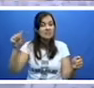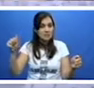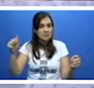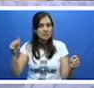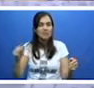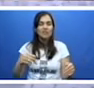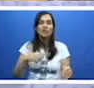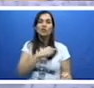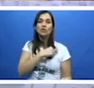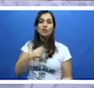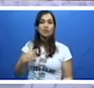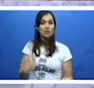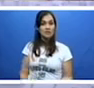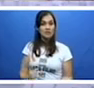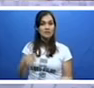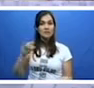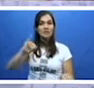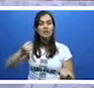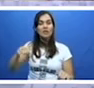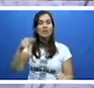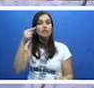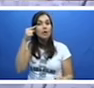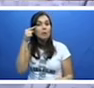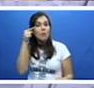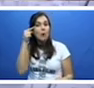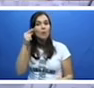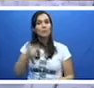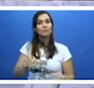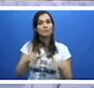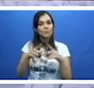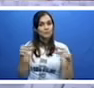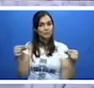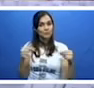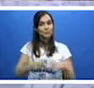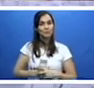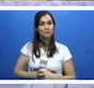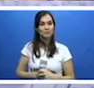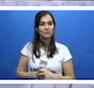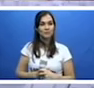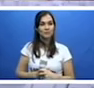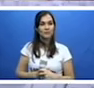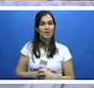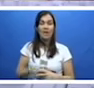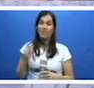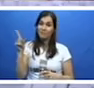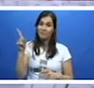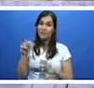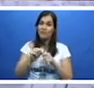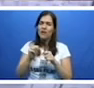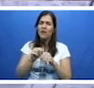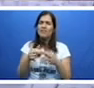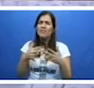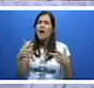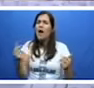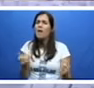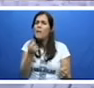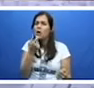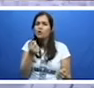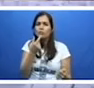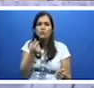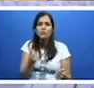e é uma planta com várias aplicações principalmente no campo da Medicina fabricação de medicamentos